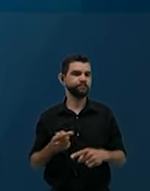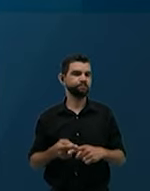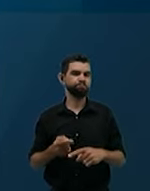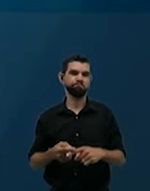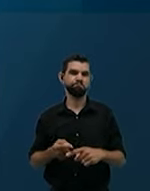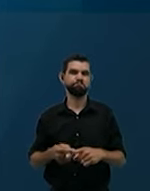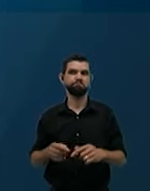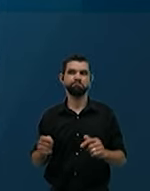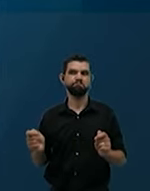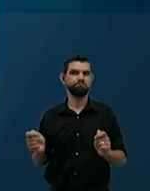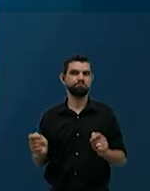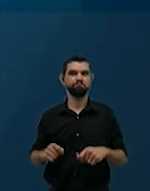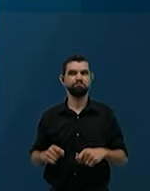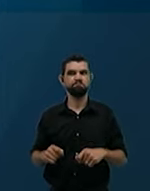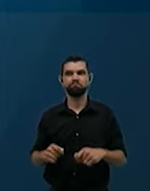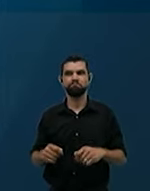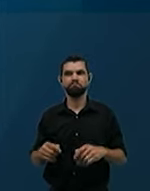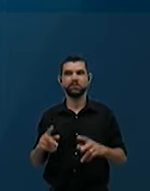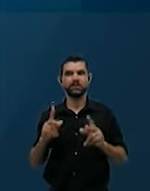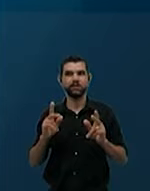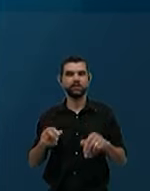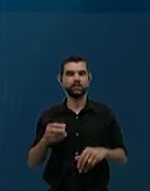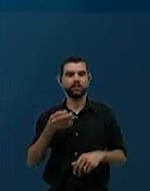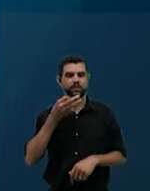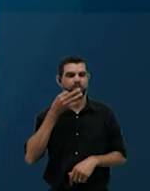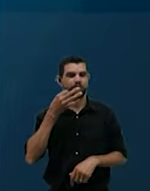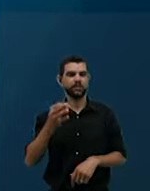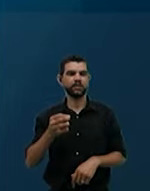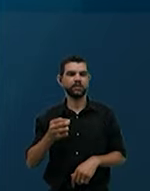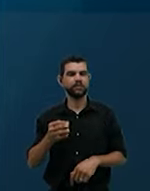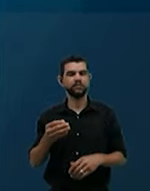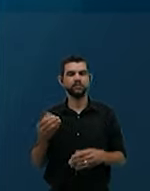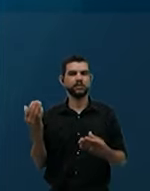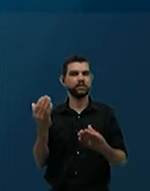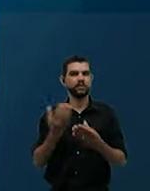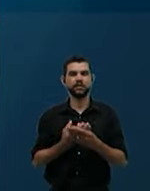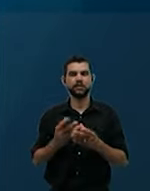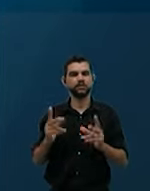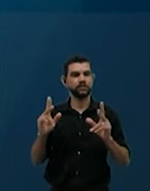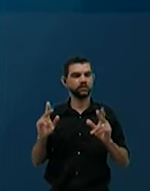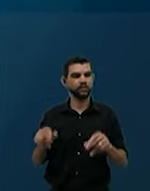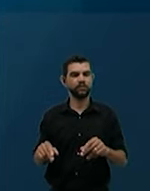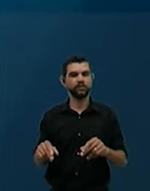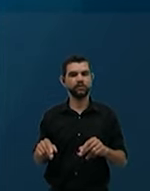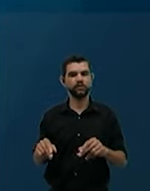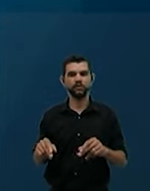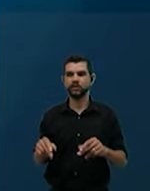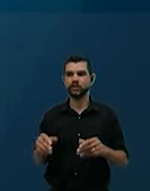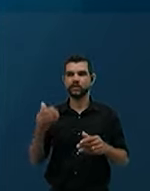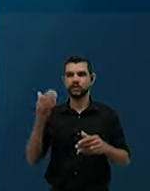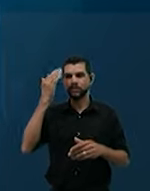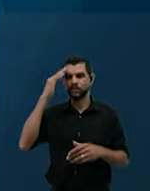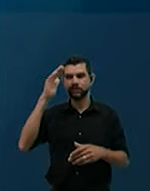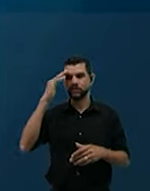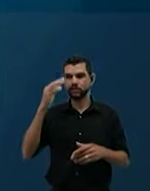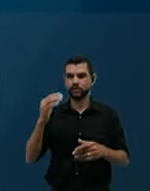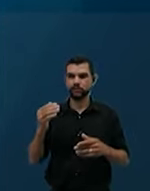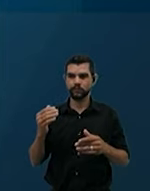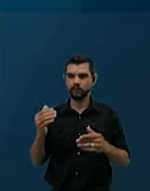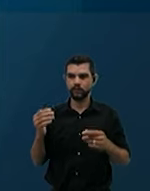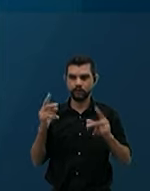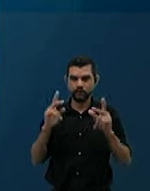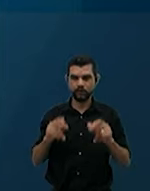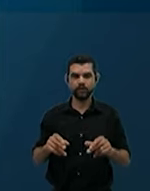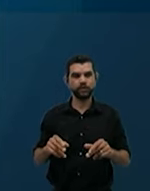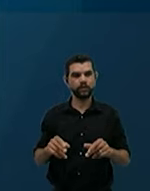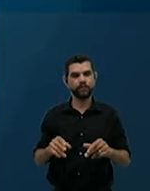estaremos dizendo, olha, em casos assim, e se for esse o entendimento, ótimo, né, mas dizendo que a última palavra a ser